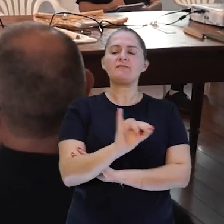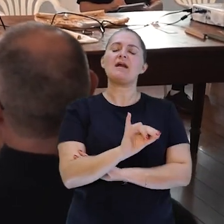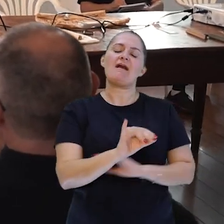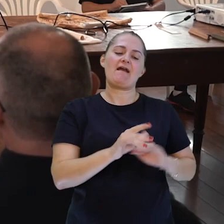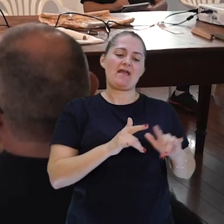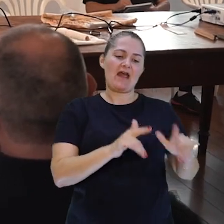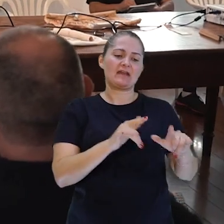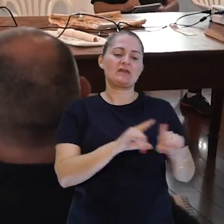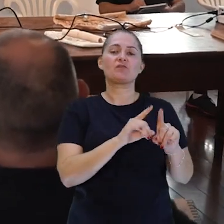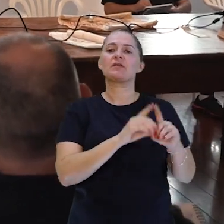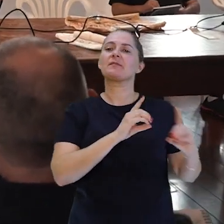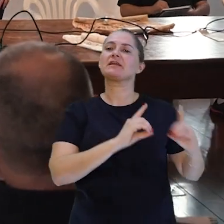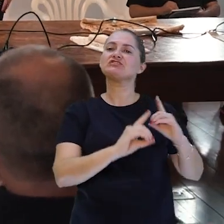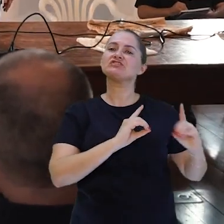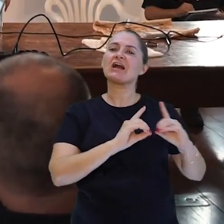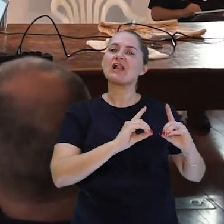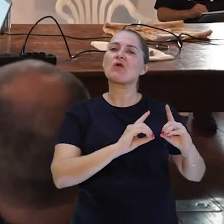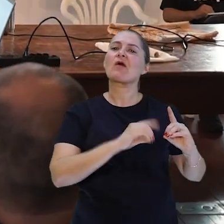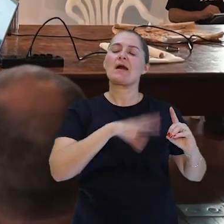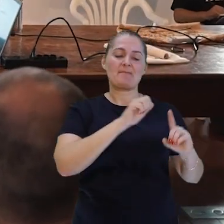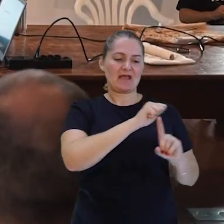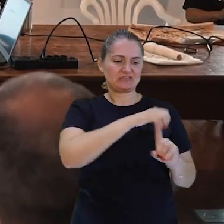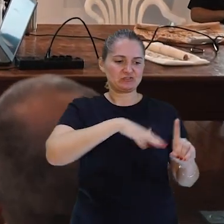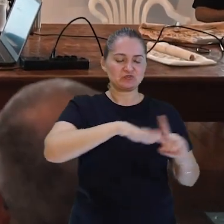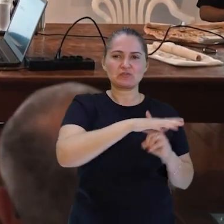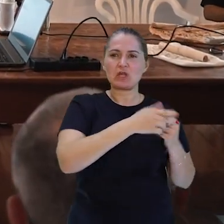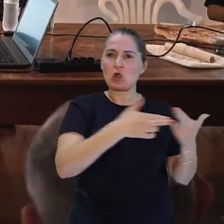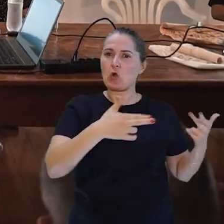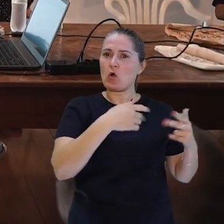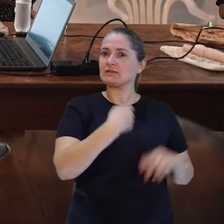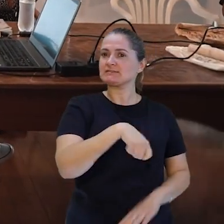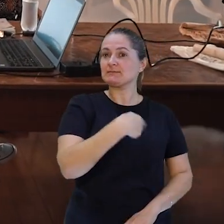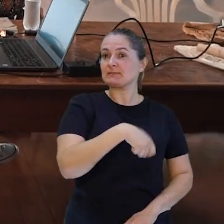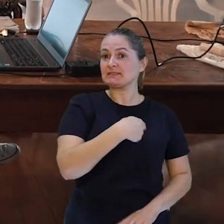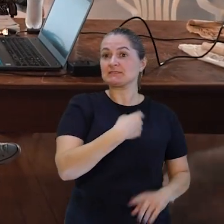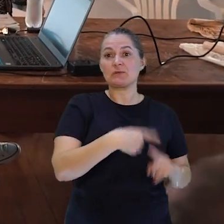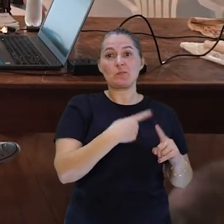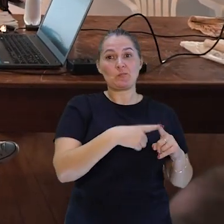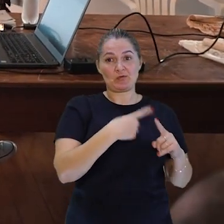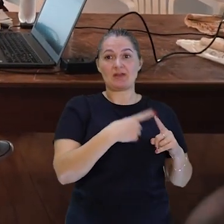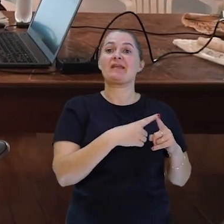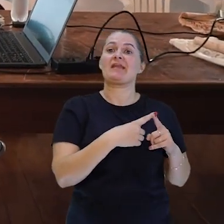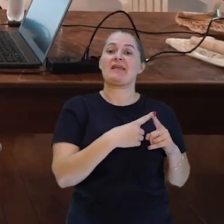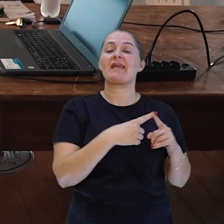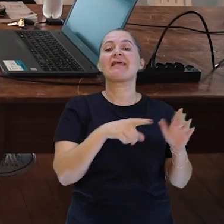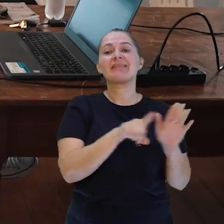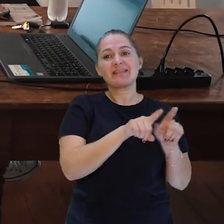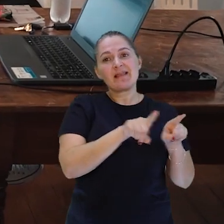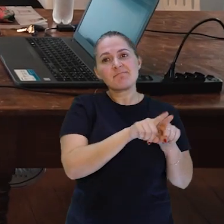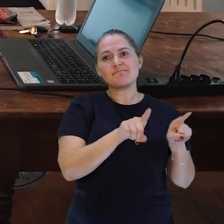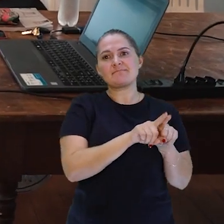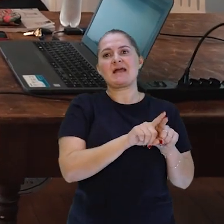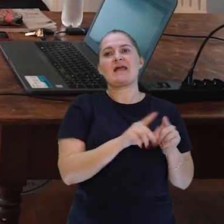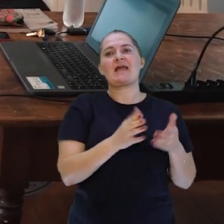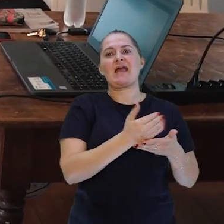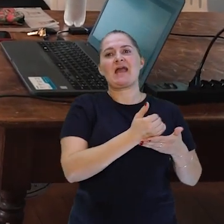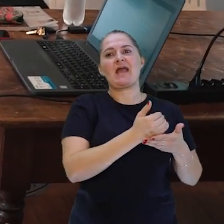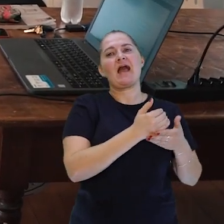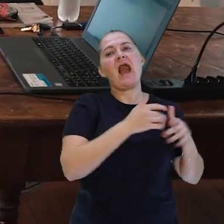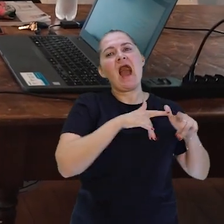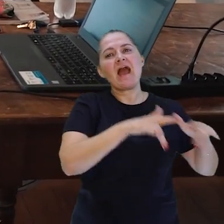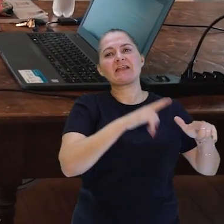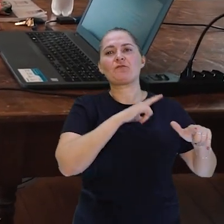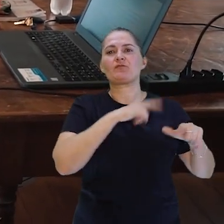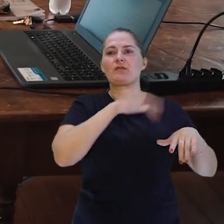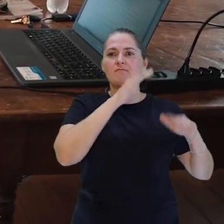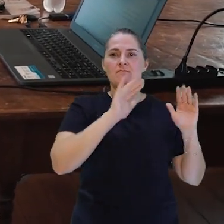arquivo, ele vai dialogar muitas vezes com algo que a sociedade precisa, que o arquivo ele também funciona